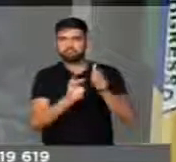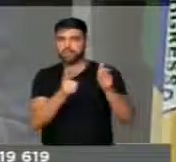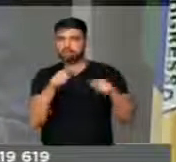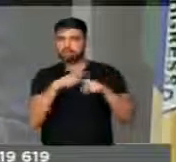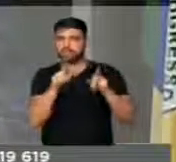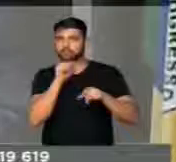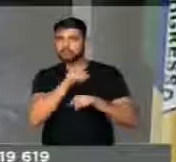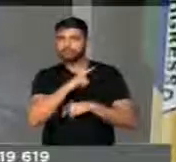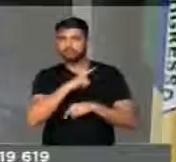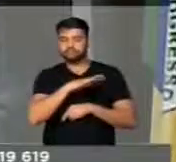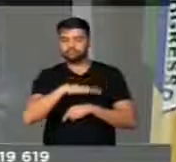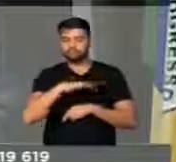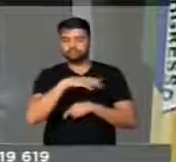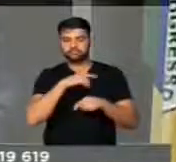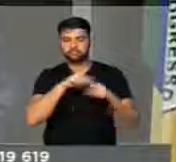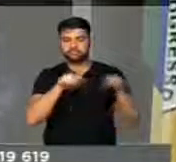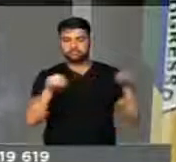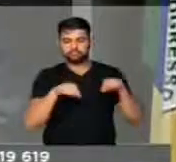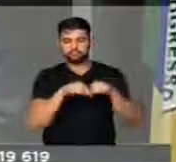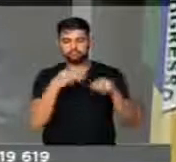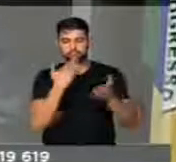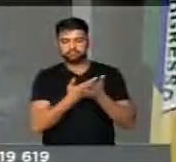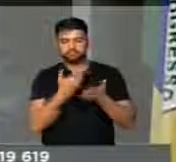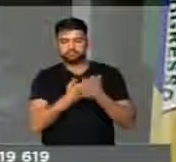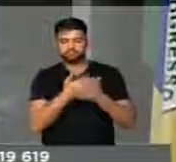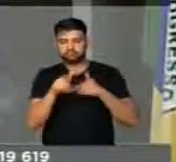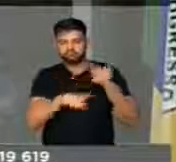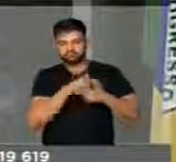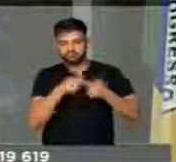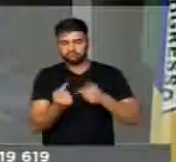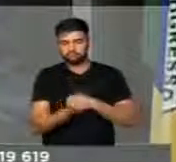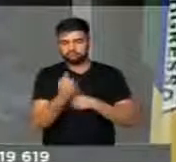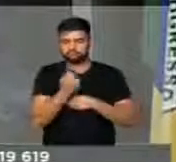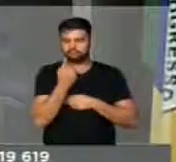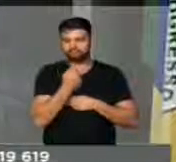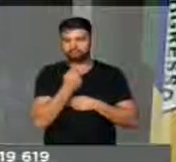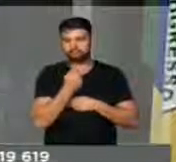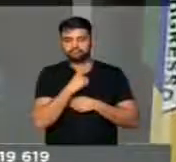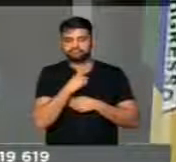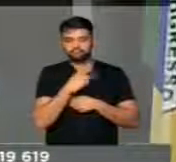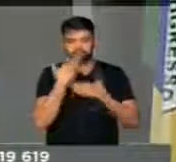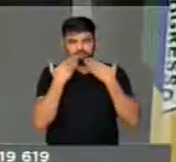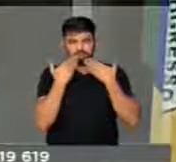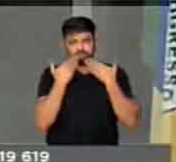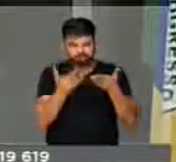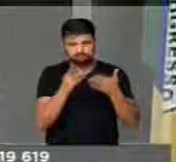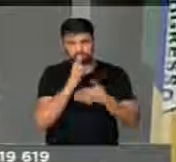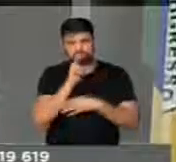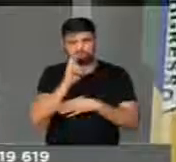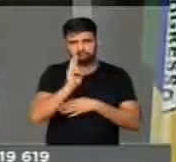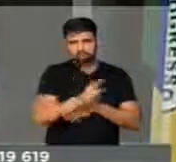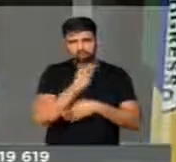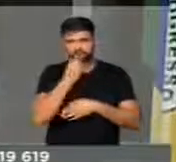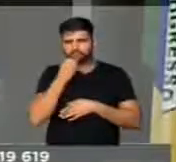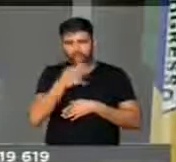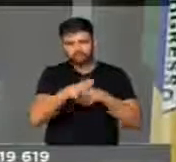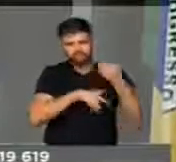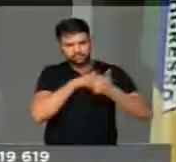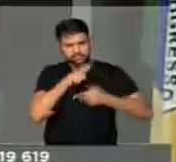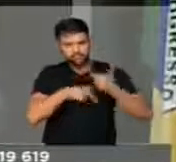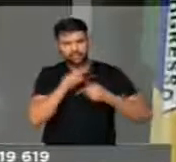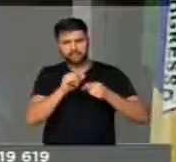lá no seu escritório, na sua ação individual, apresenta resultado no seu